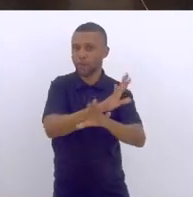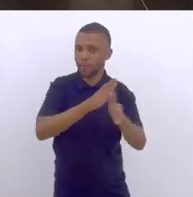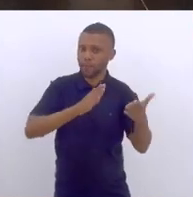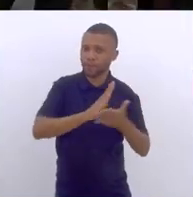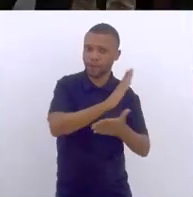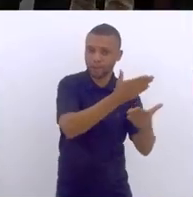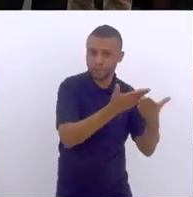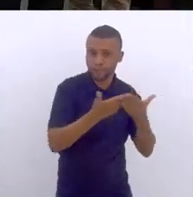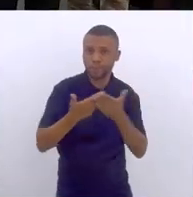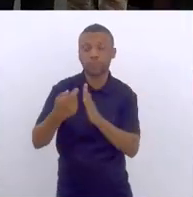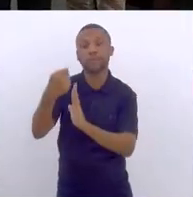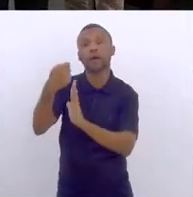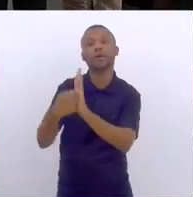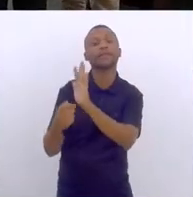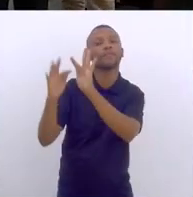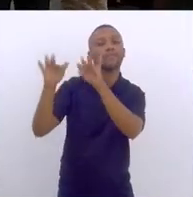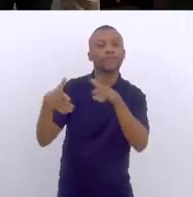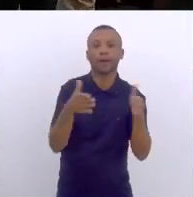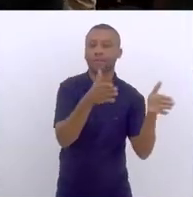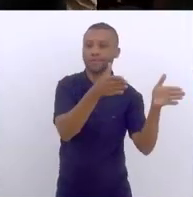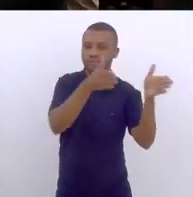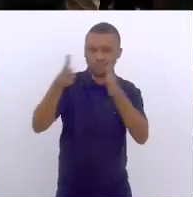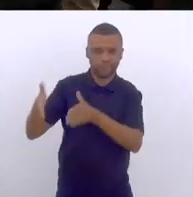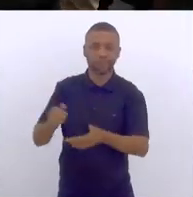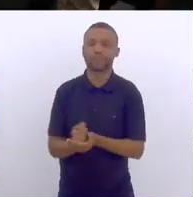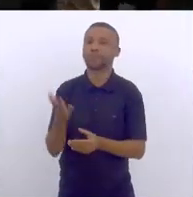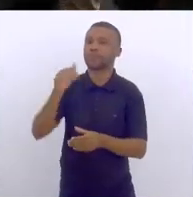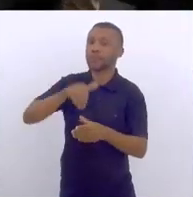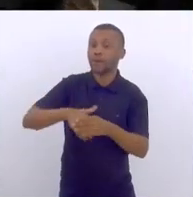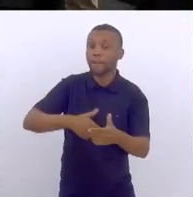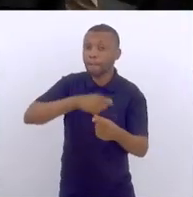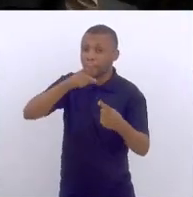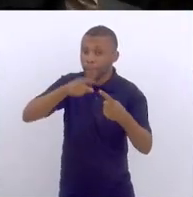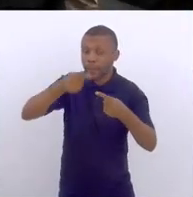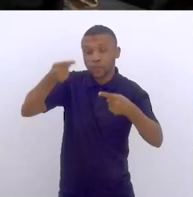Vai à redação final. Em votação, em primeira discussão,